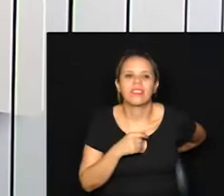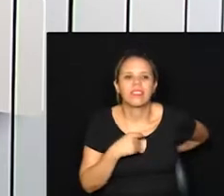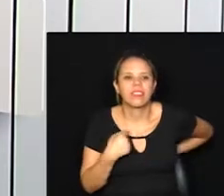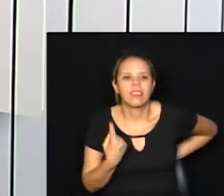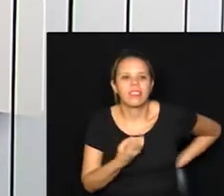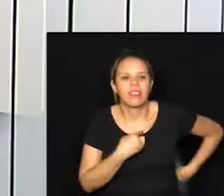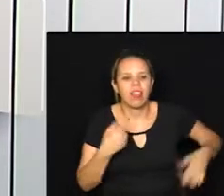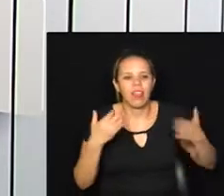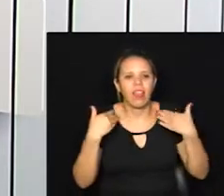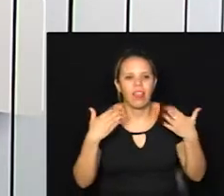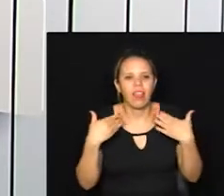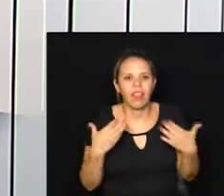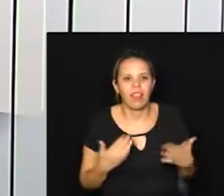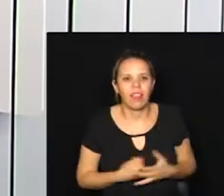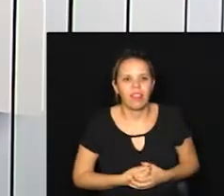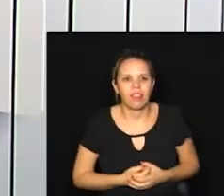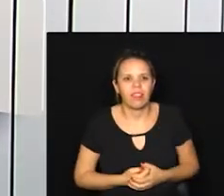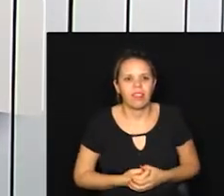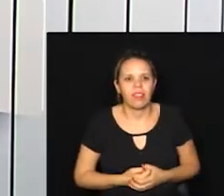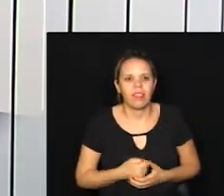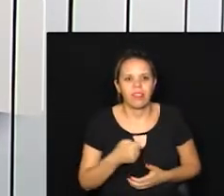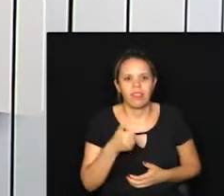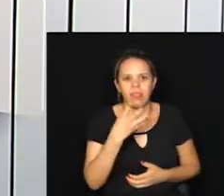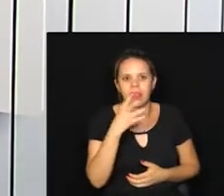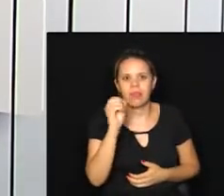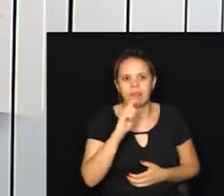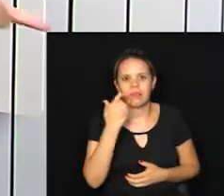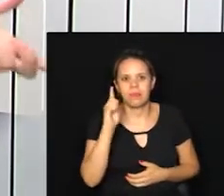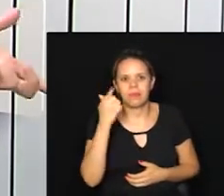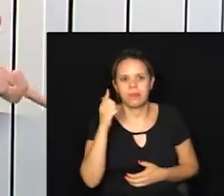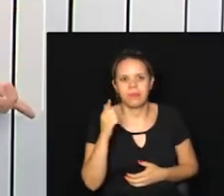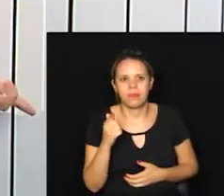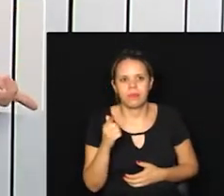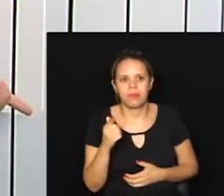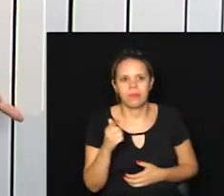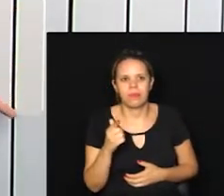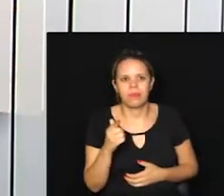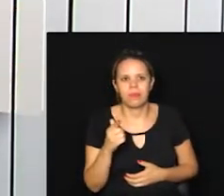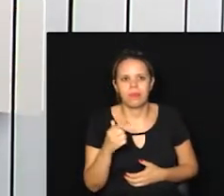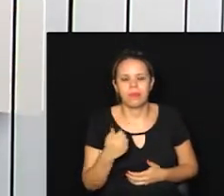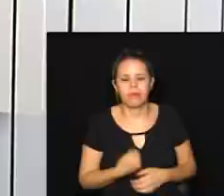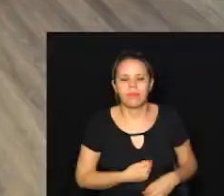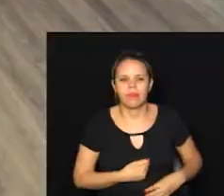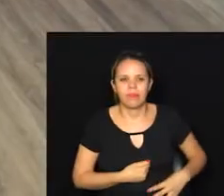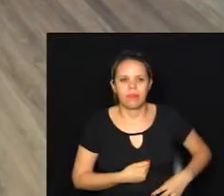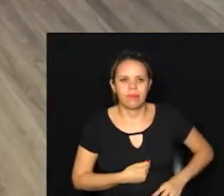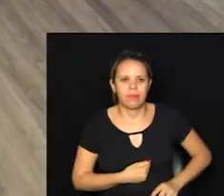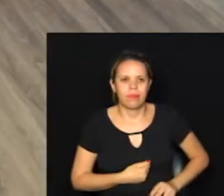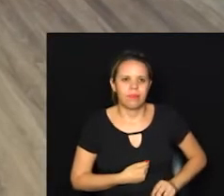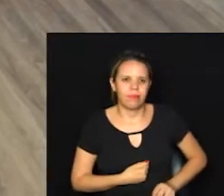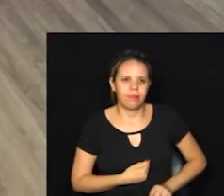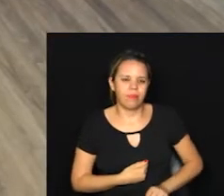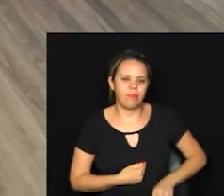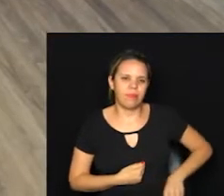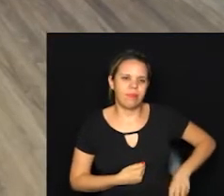estamos no calor, né, Michel Amorim? Quase um calor de 40 graus. Passou um pouquinho do ponto ali, é isso?